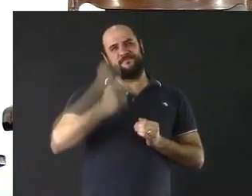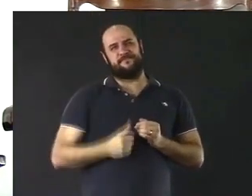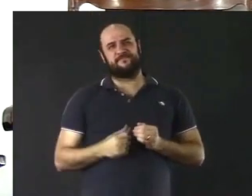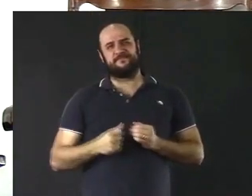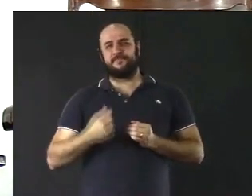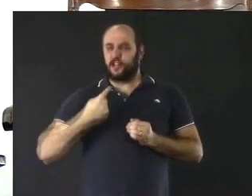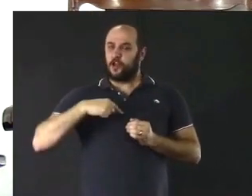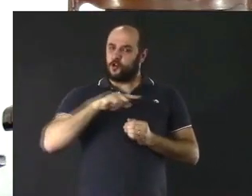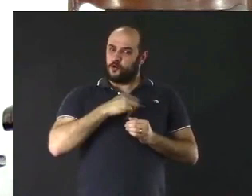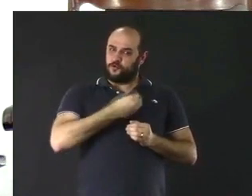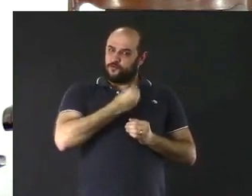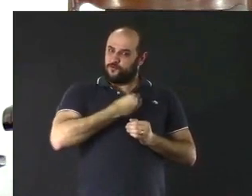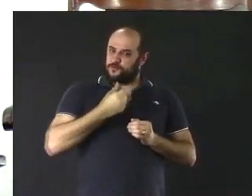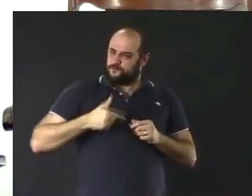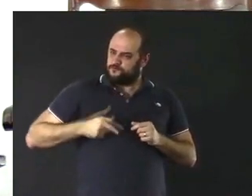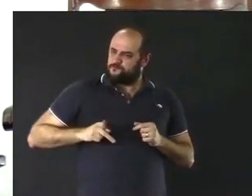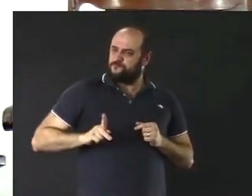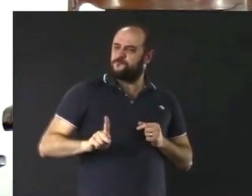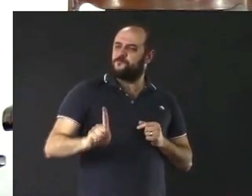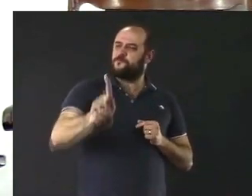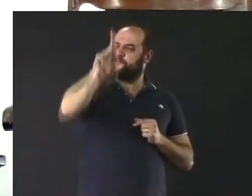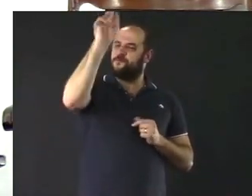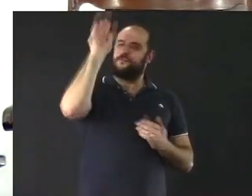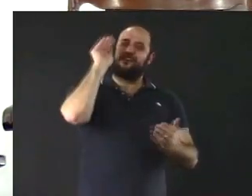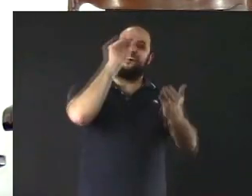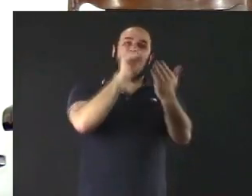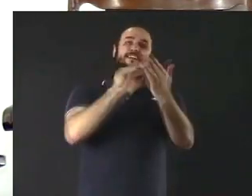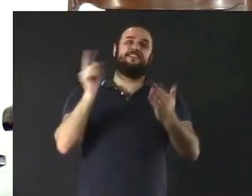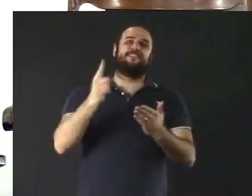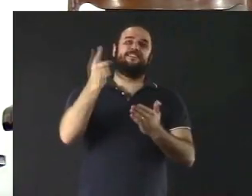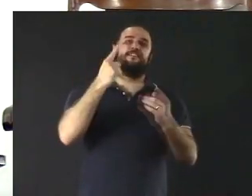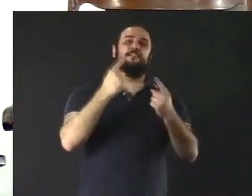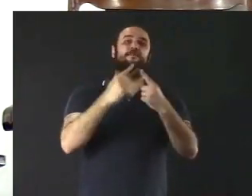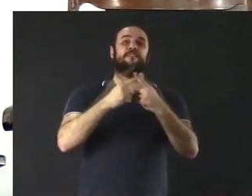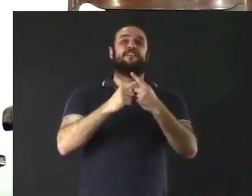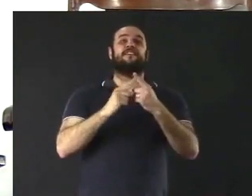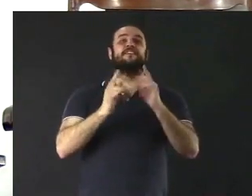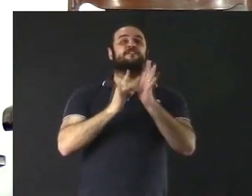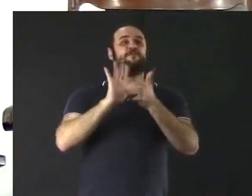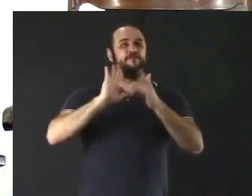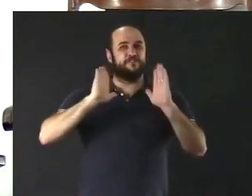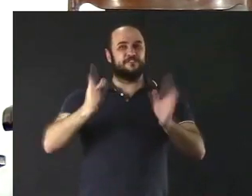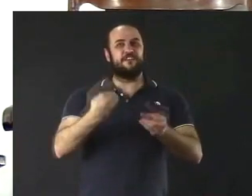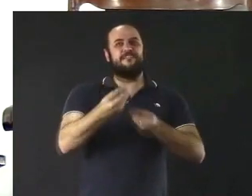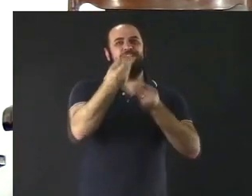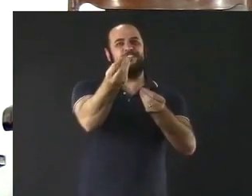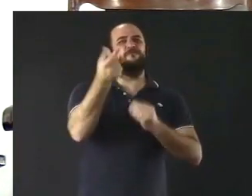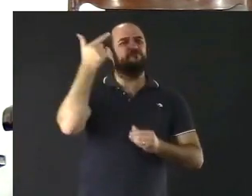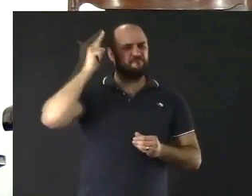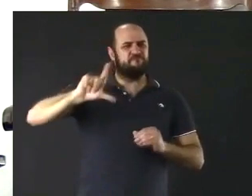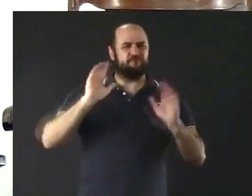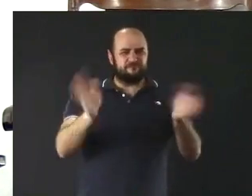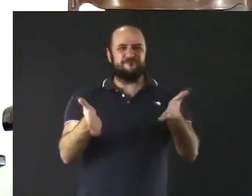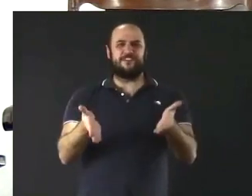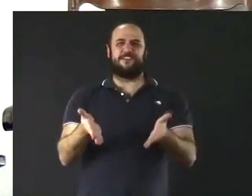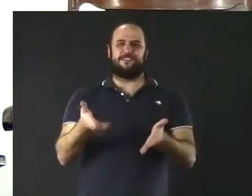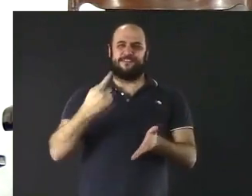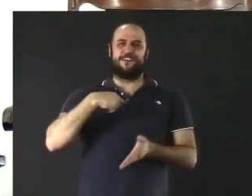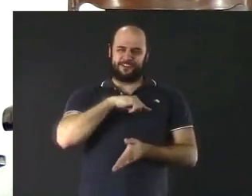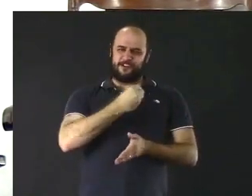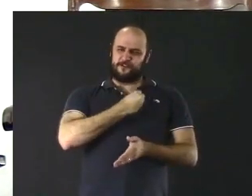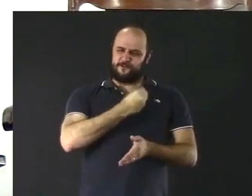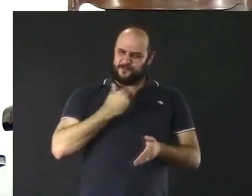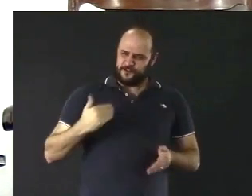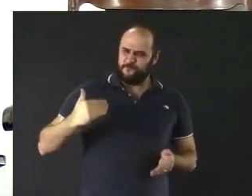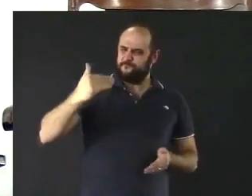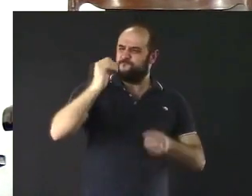à eternidade, e já está garantida, porque Cristo já garantiu por nós. Nós podemos percorrer com essa convicção,